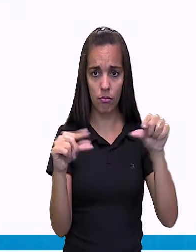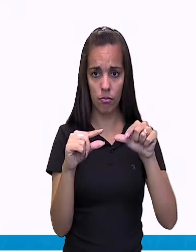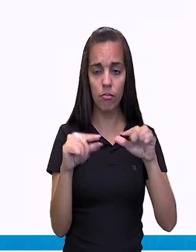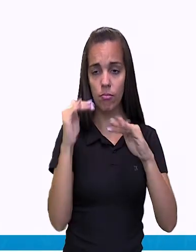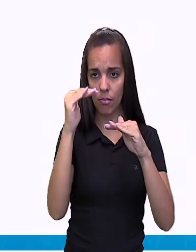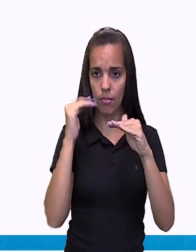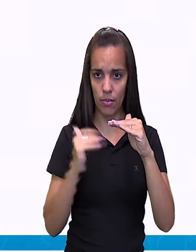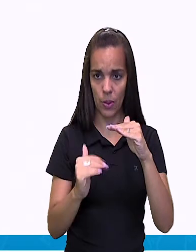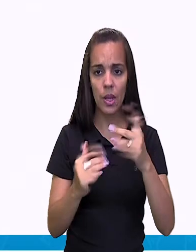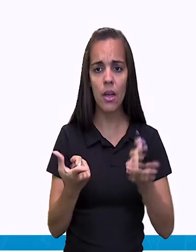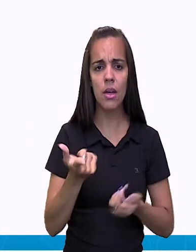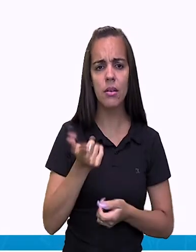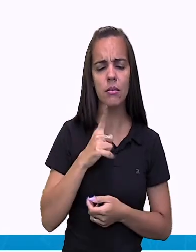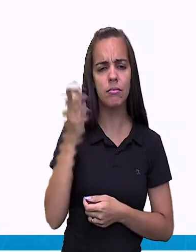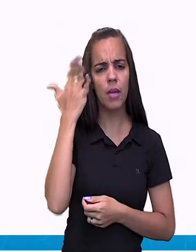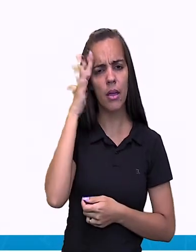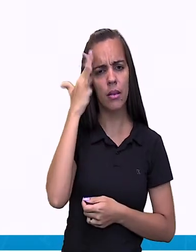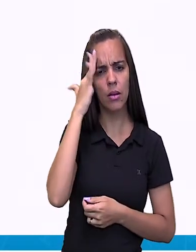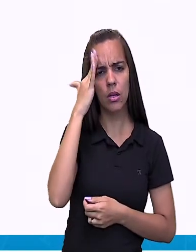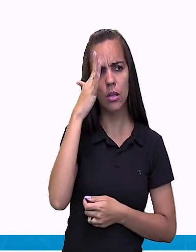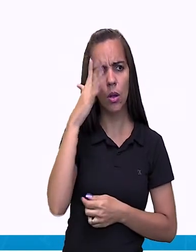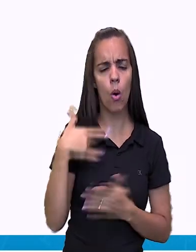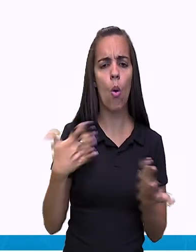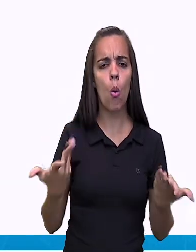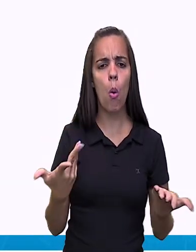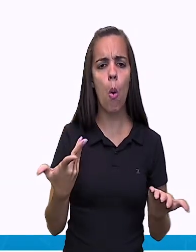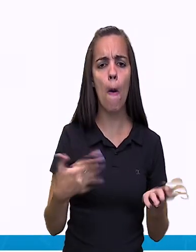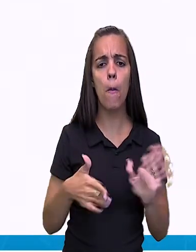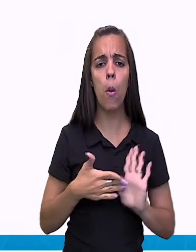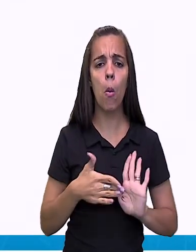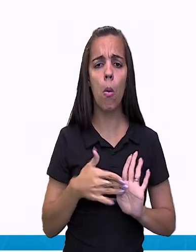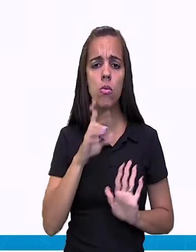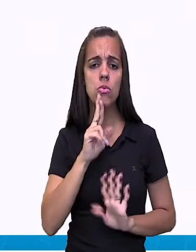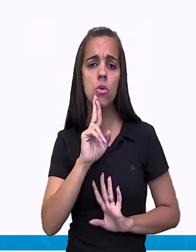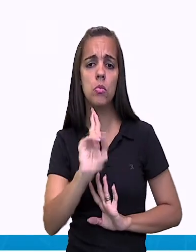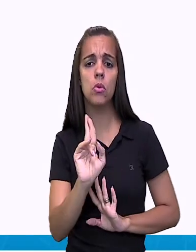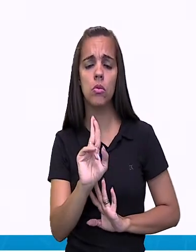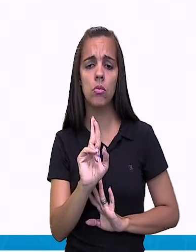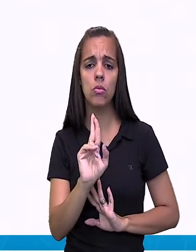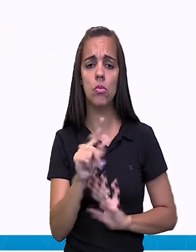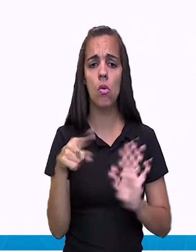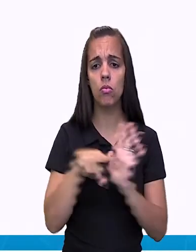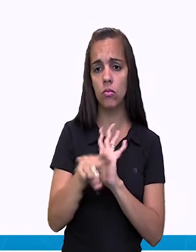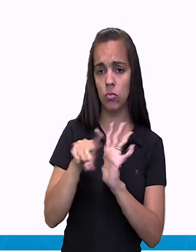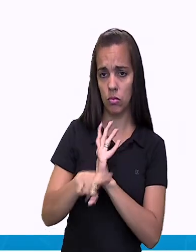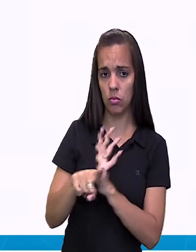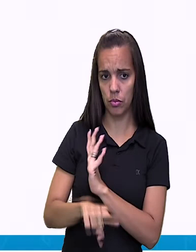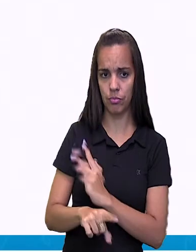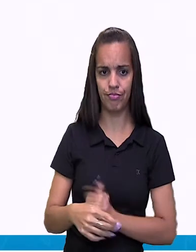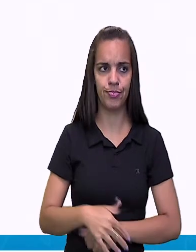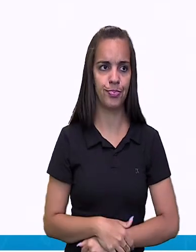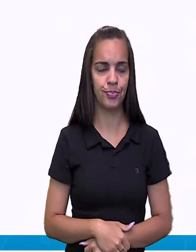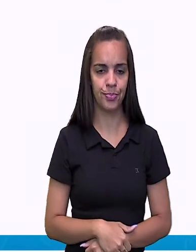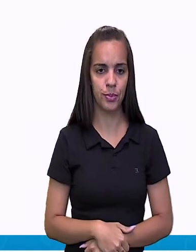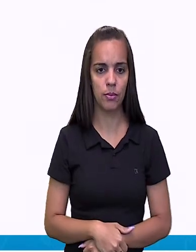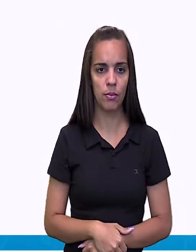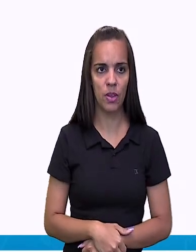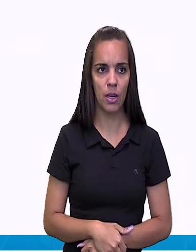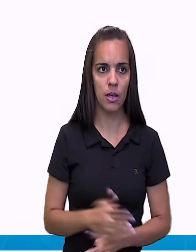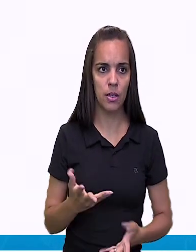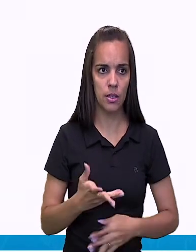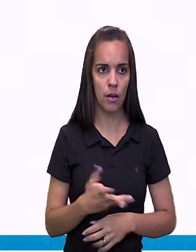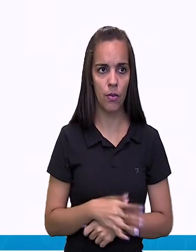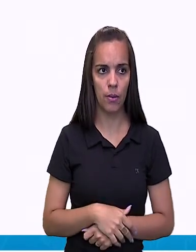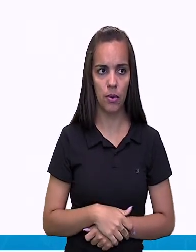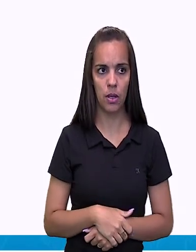que seguem e atenda ao propósito de responder ao seguinte questionamento. Então,